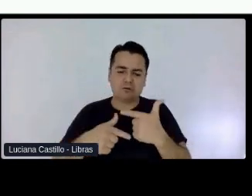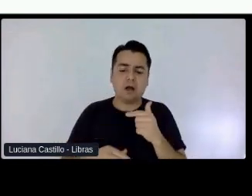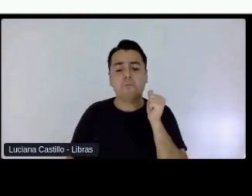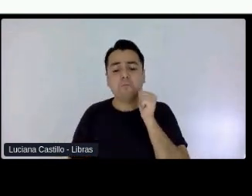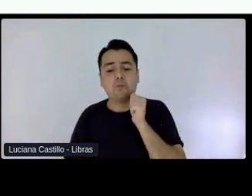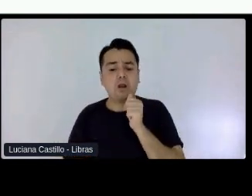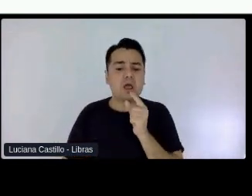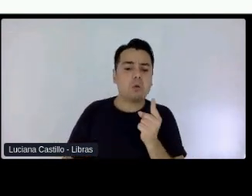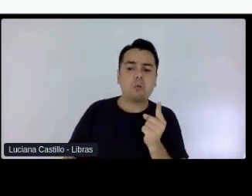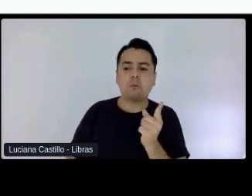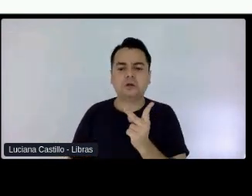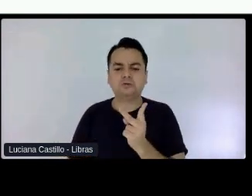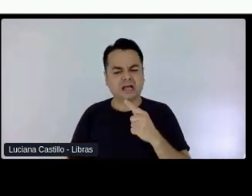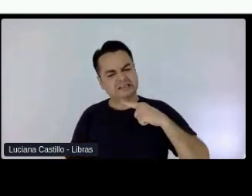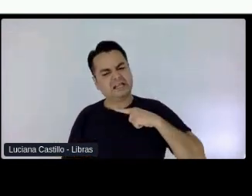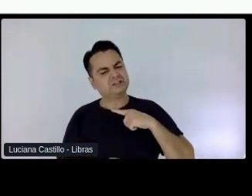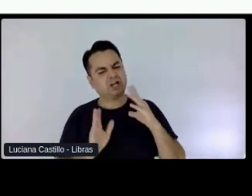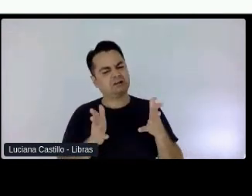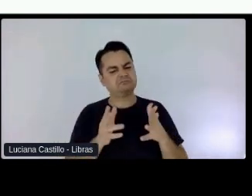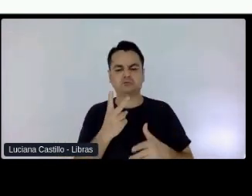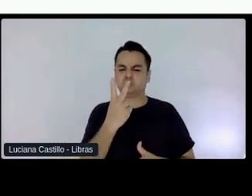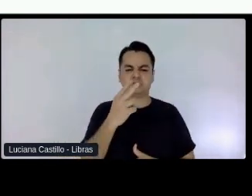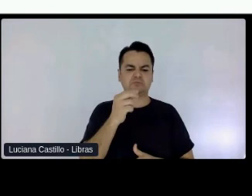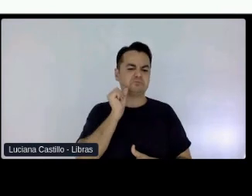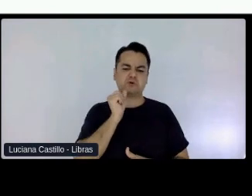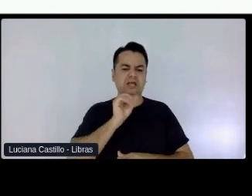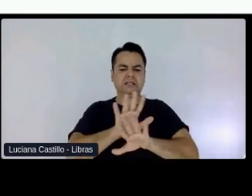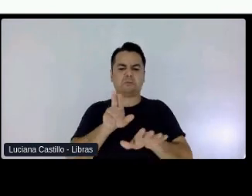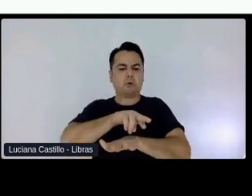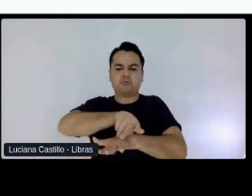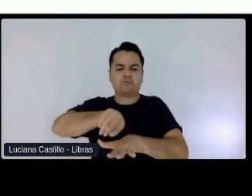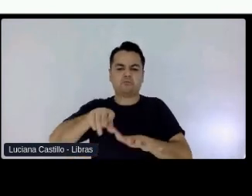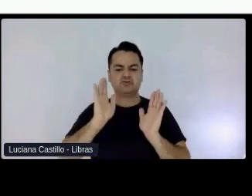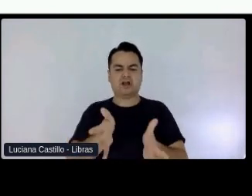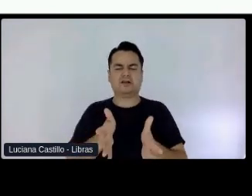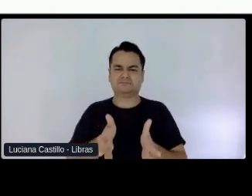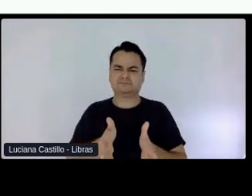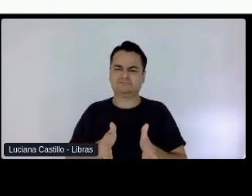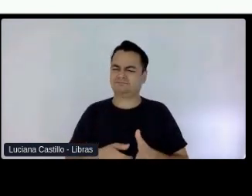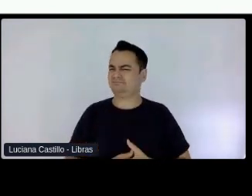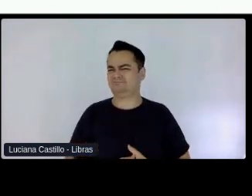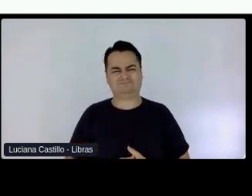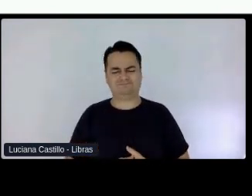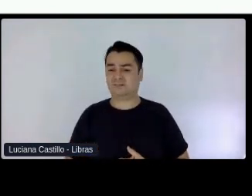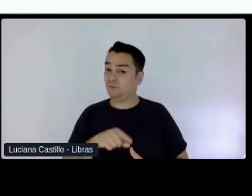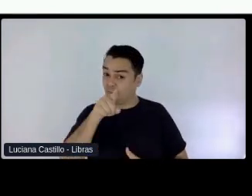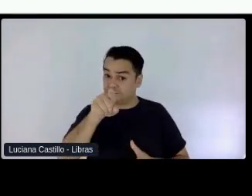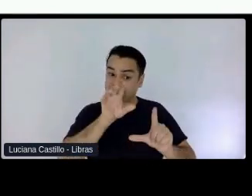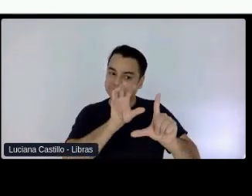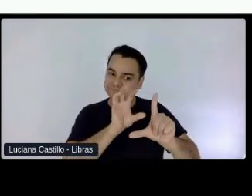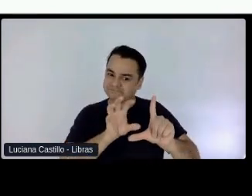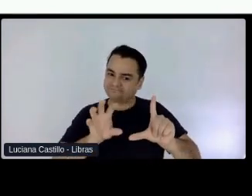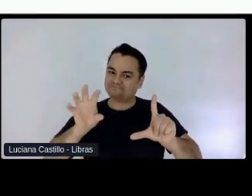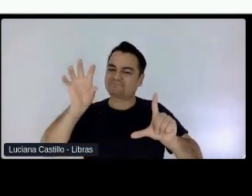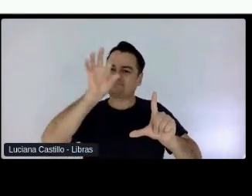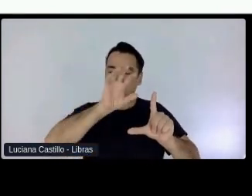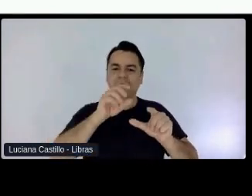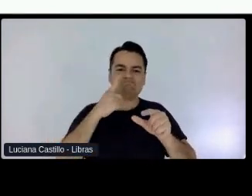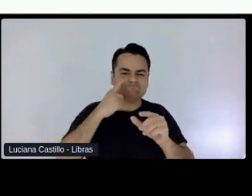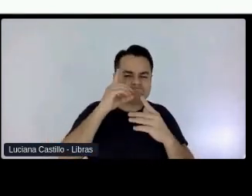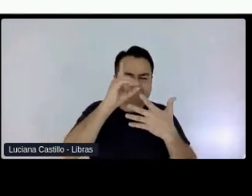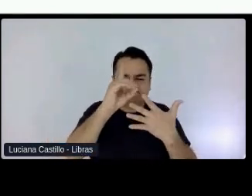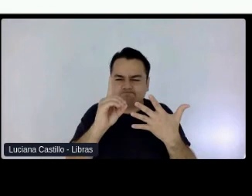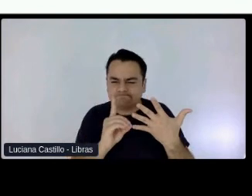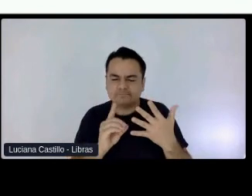representativo, mas quando a gente mensura isso, quando a gente coloca isso dentro do dashboard, a gente consegue ter certeza de que